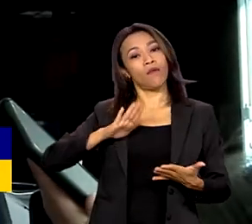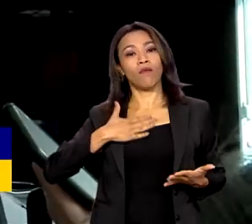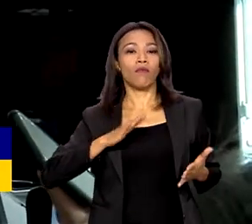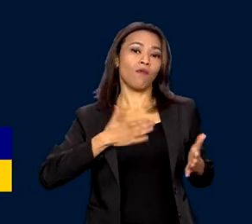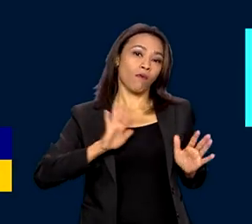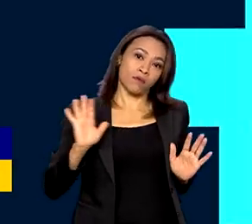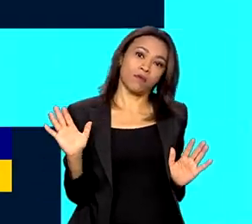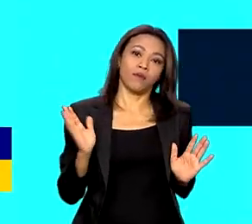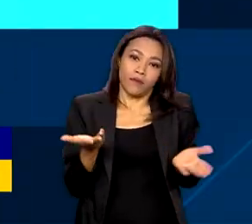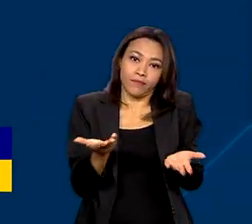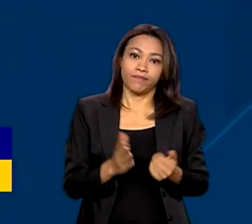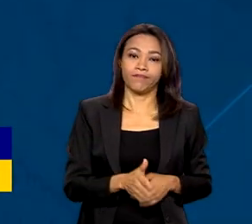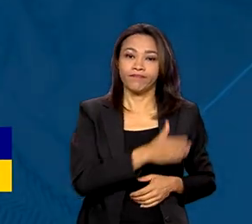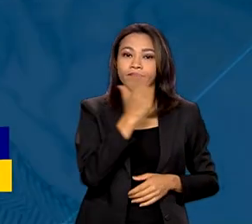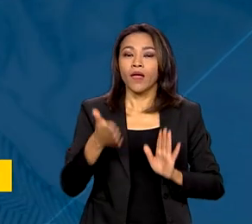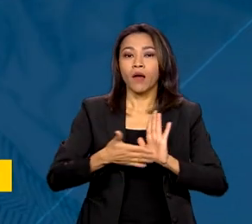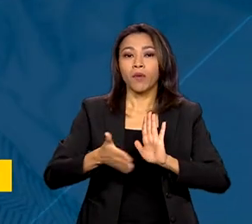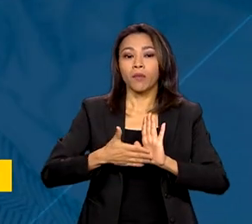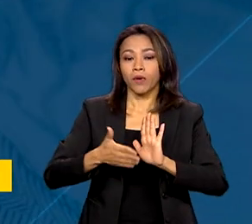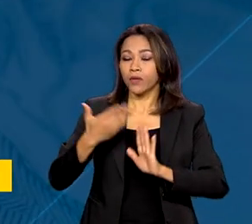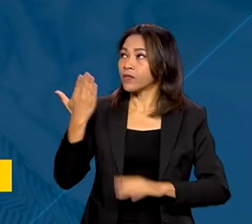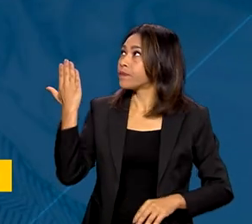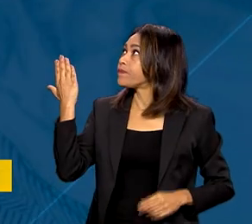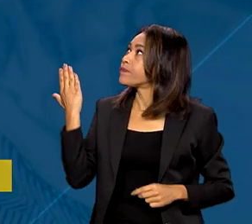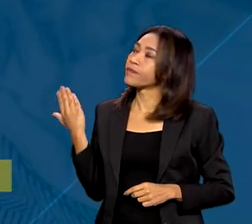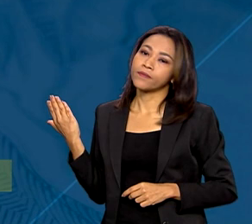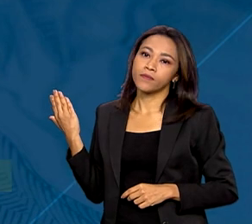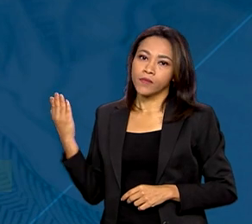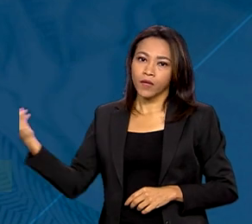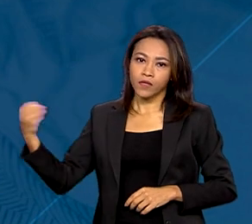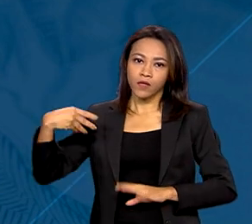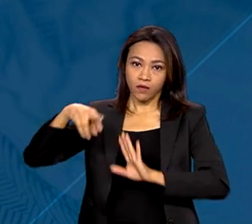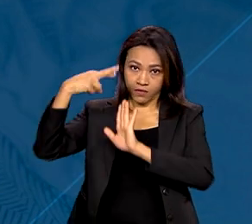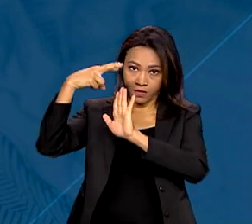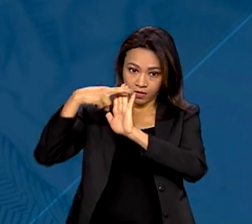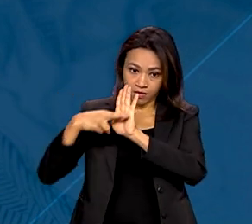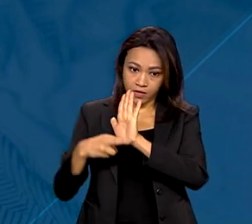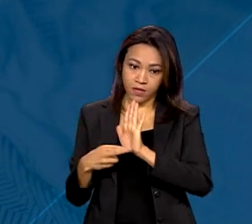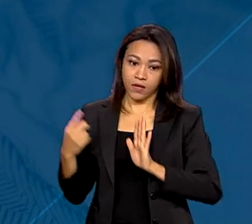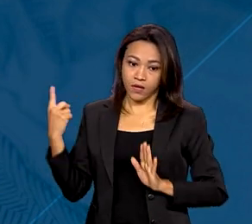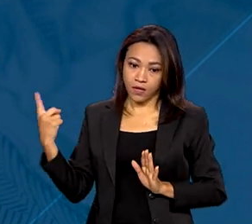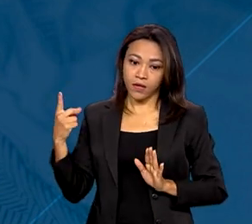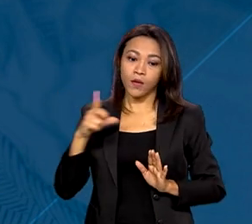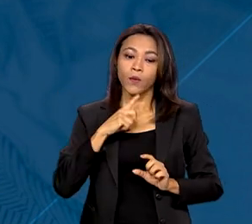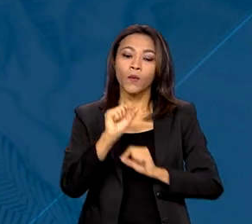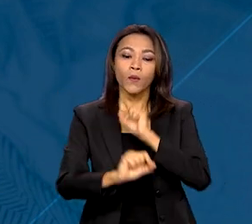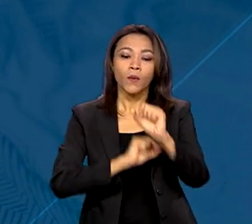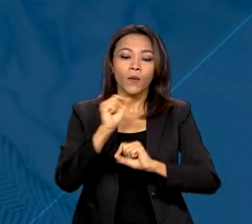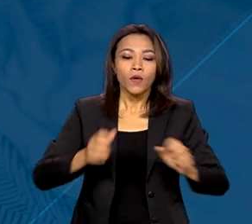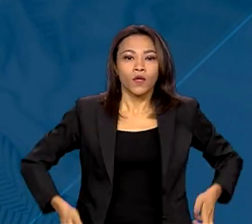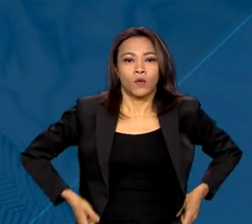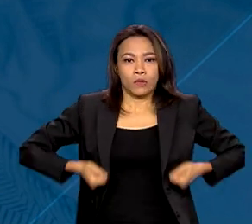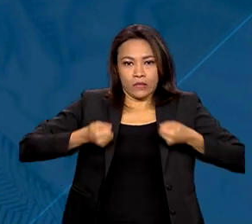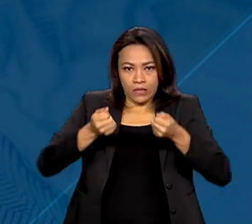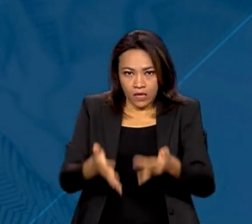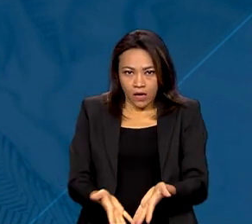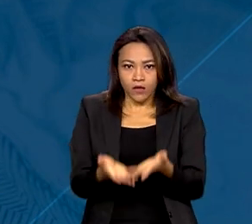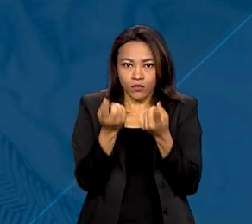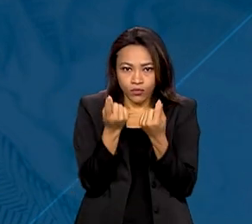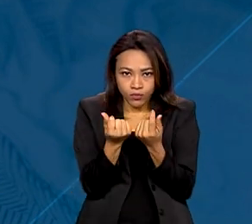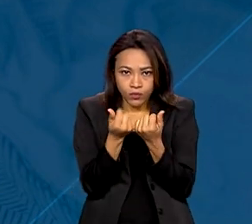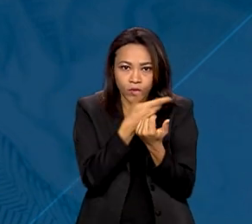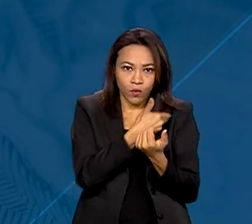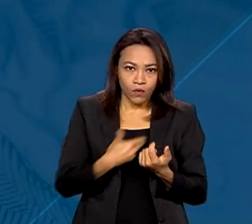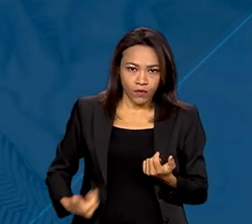algumas pessoas. Pela proposta, o novo regime fiscal sustentável estabelece que os gastos do governo vão